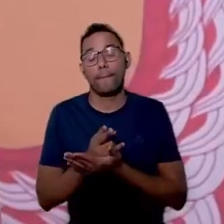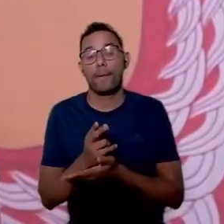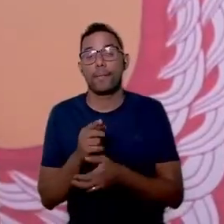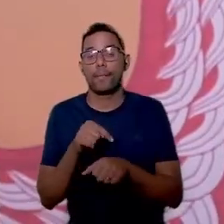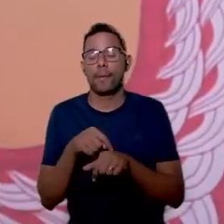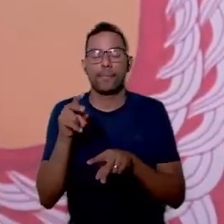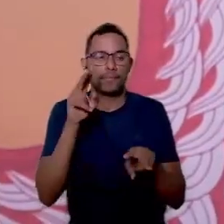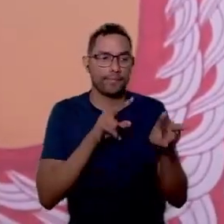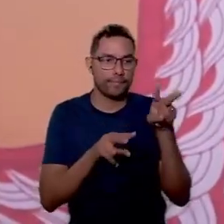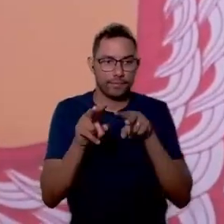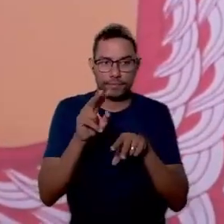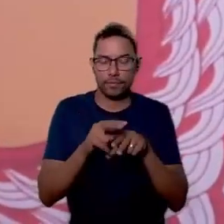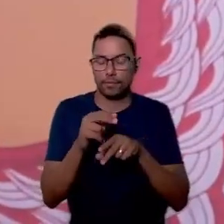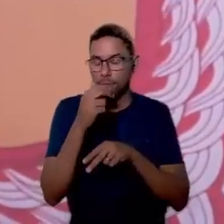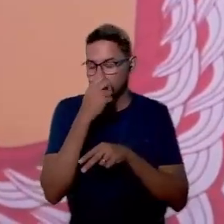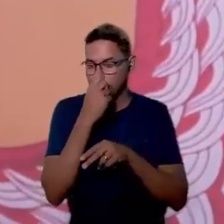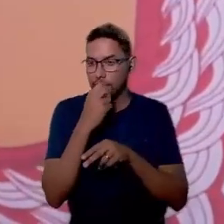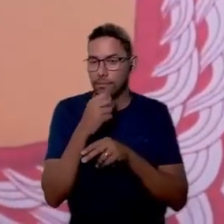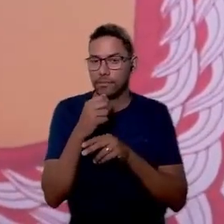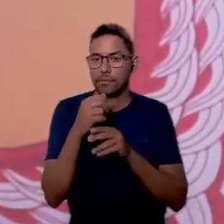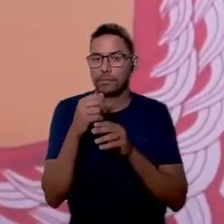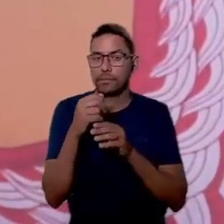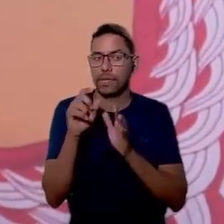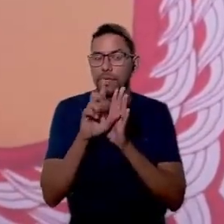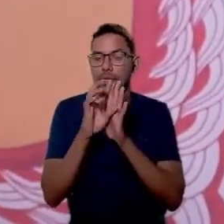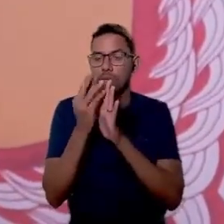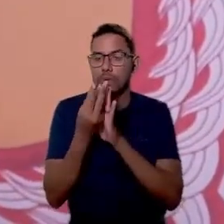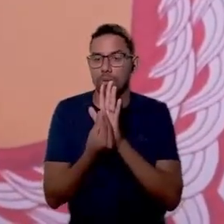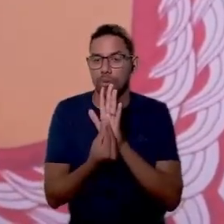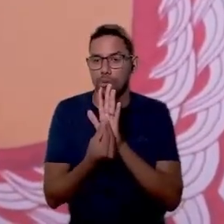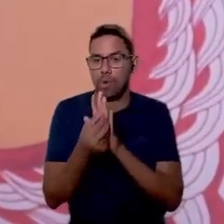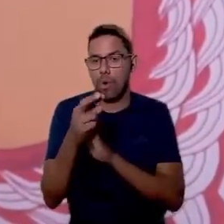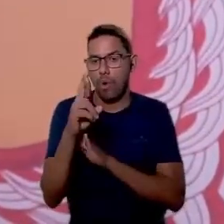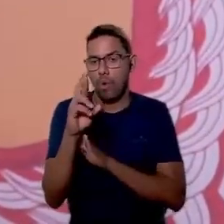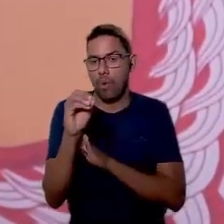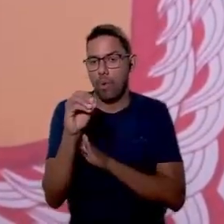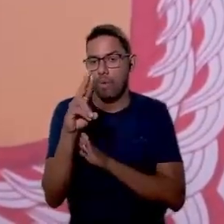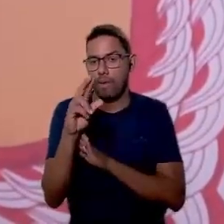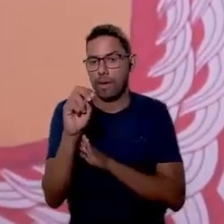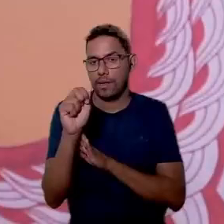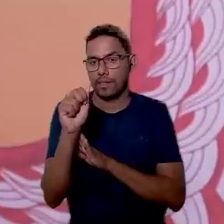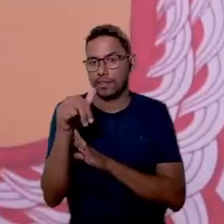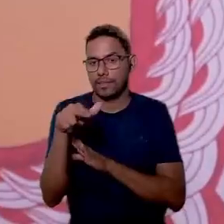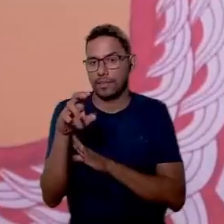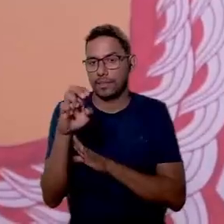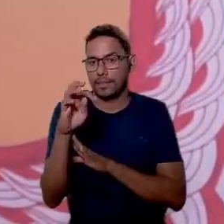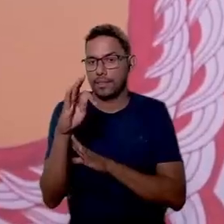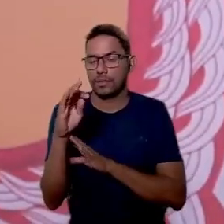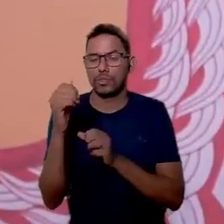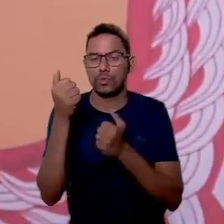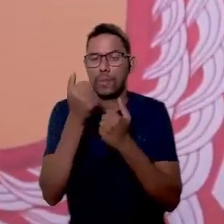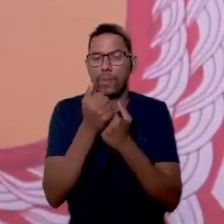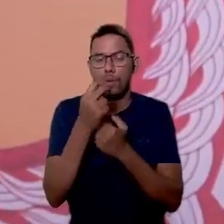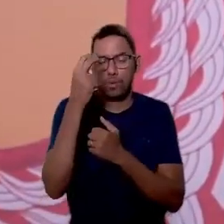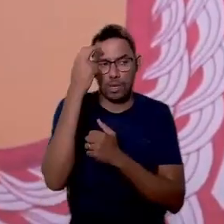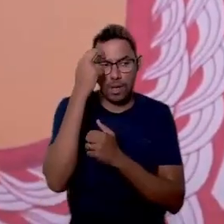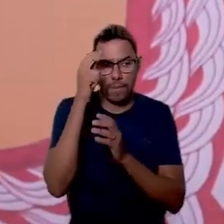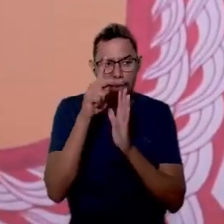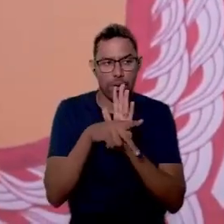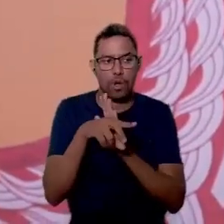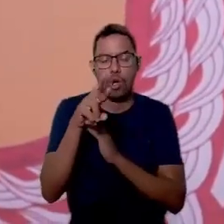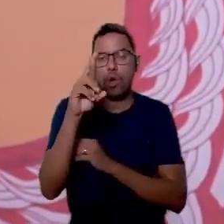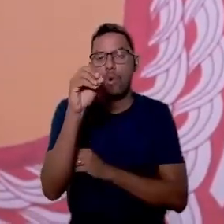de enxergar a ferramenta Rouanet como uma ferramenta de suporte para socorrer o setor cultural. Fizemos o programa